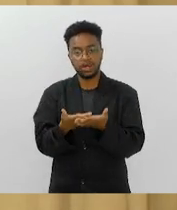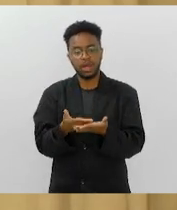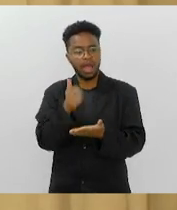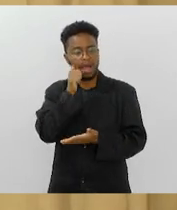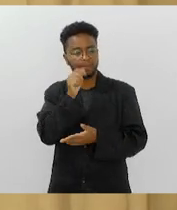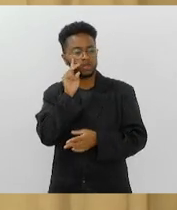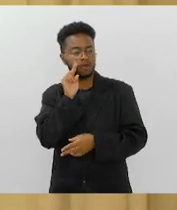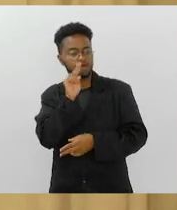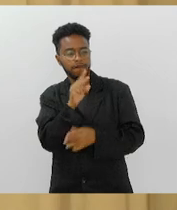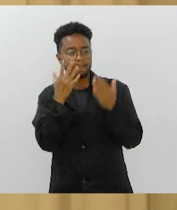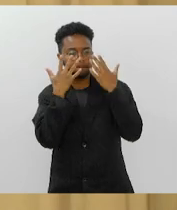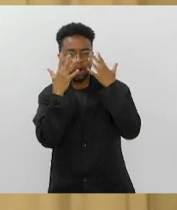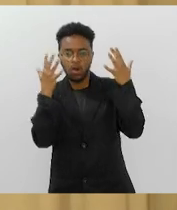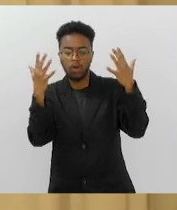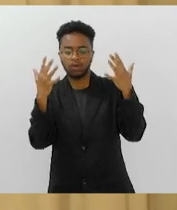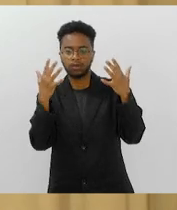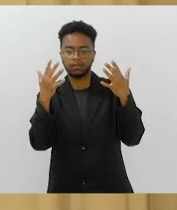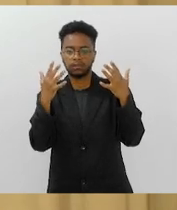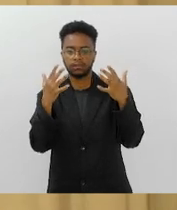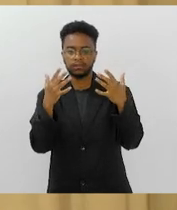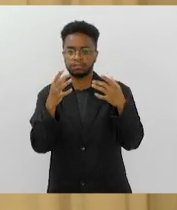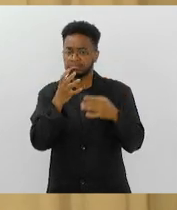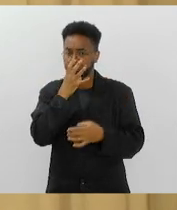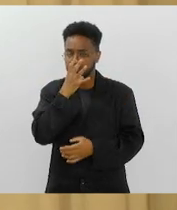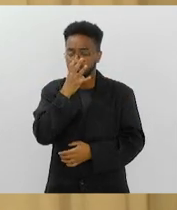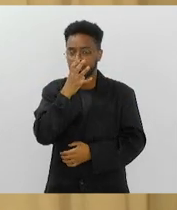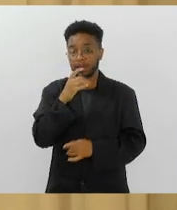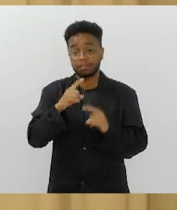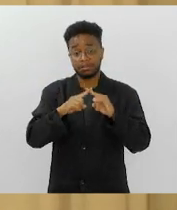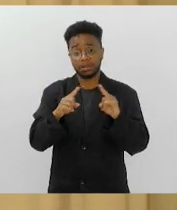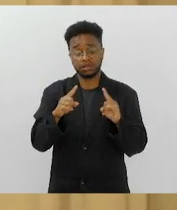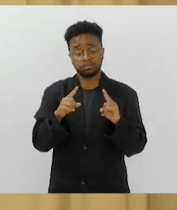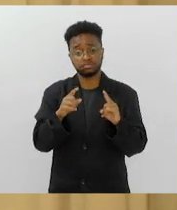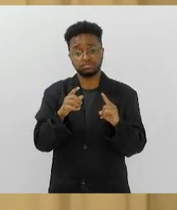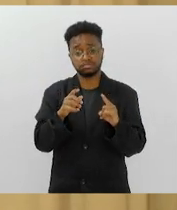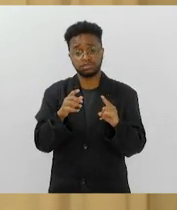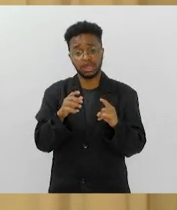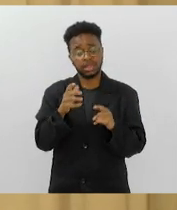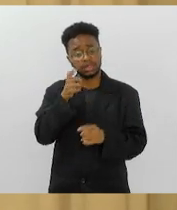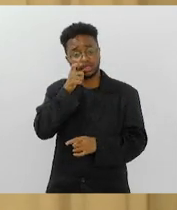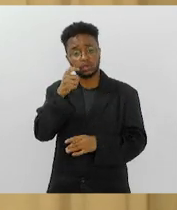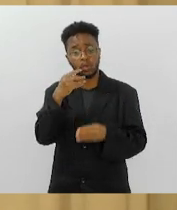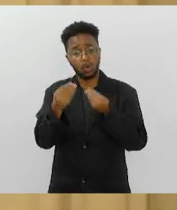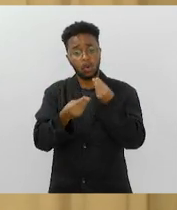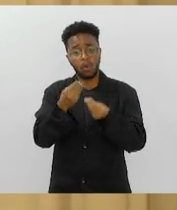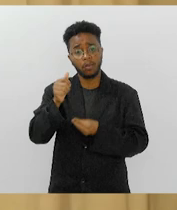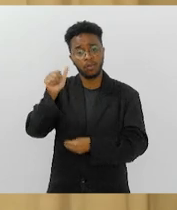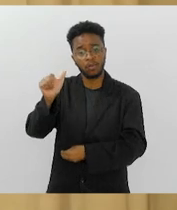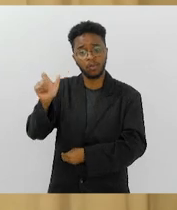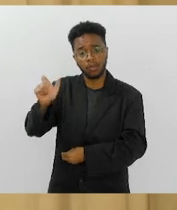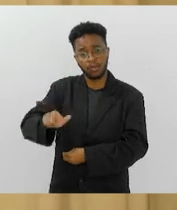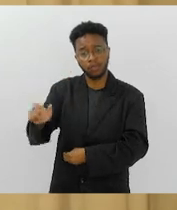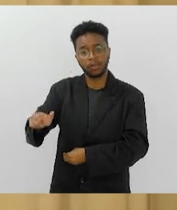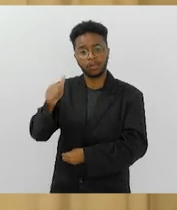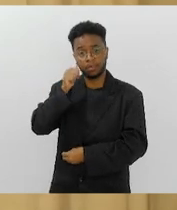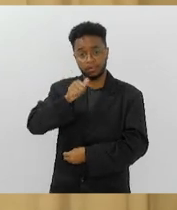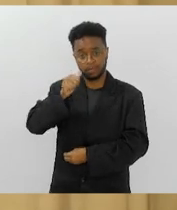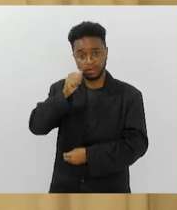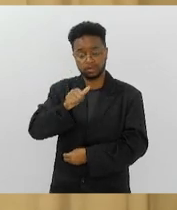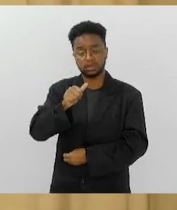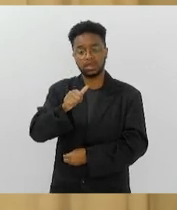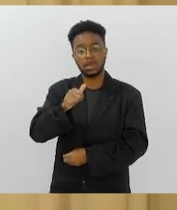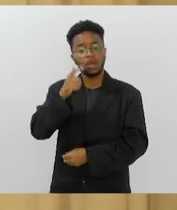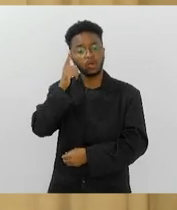brilham os olhos. É impressionante como elas são muito mais capazes no gênero feminino de causar